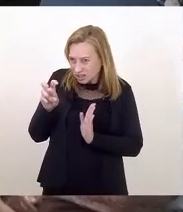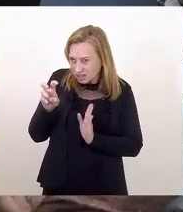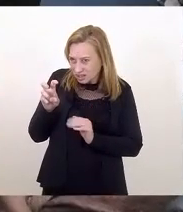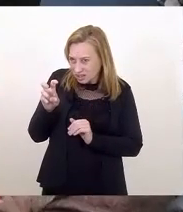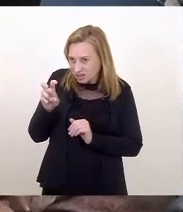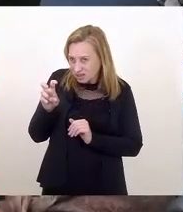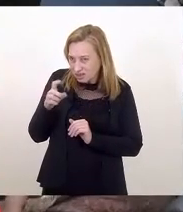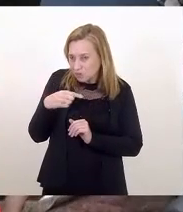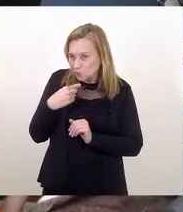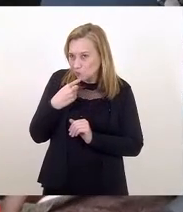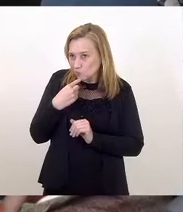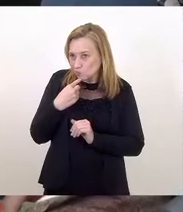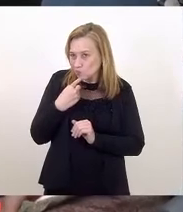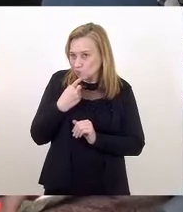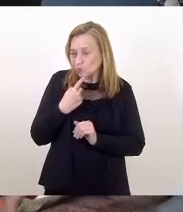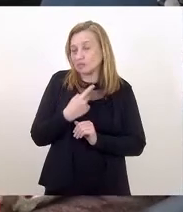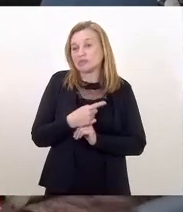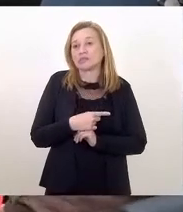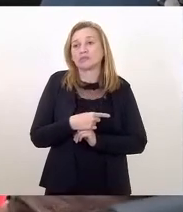4515.